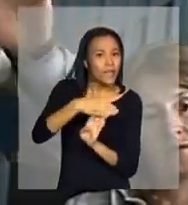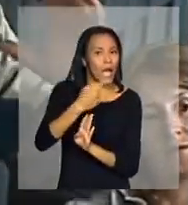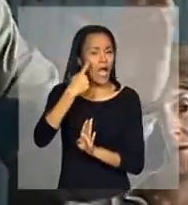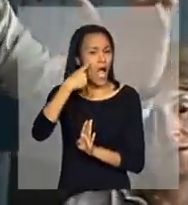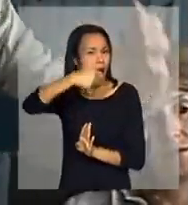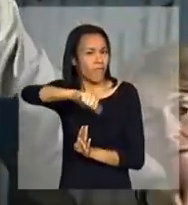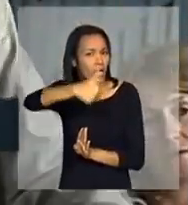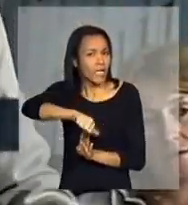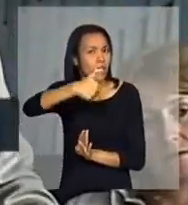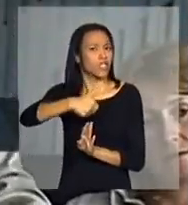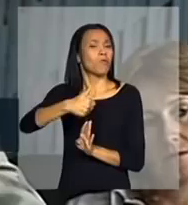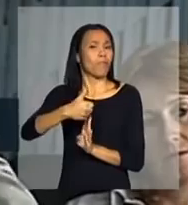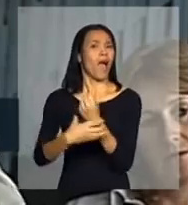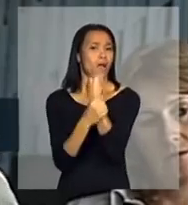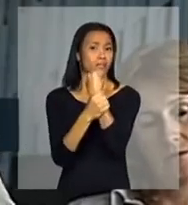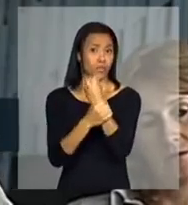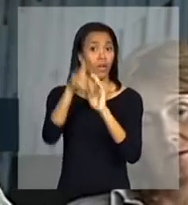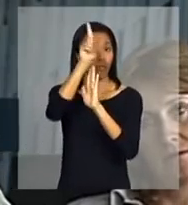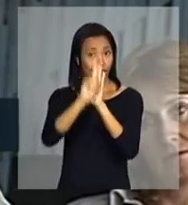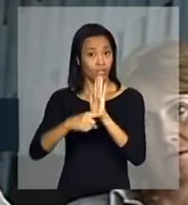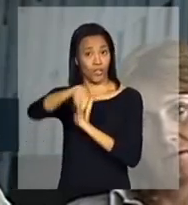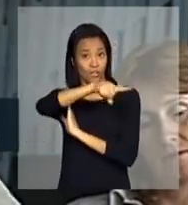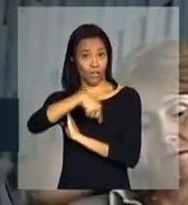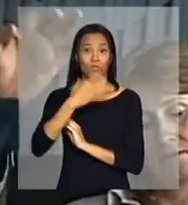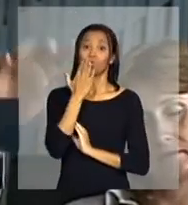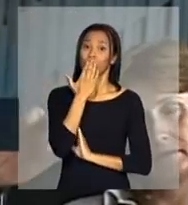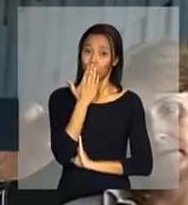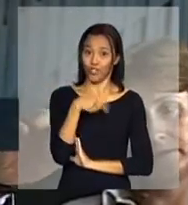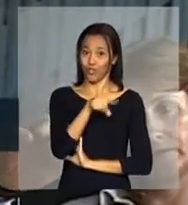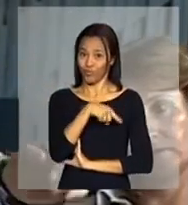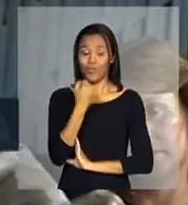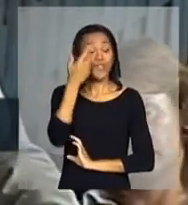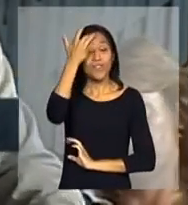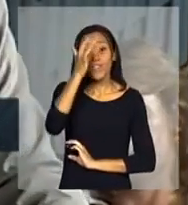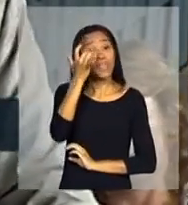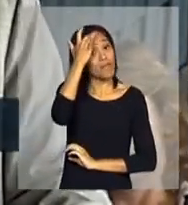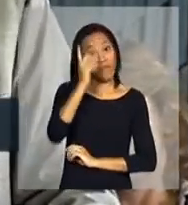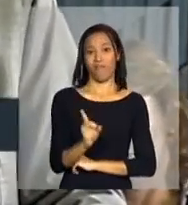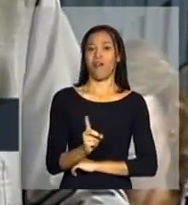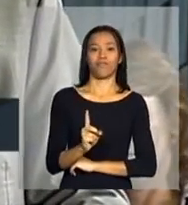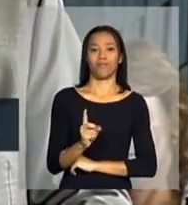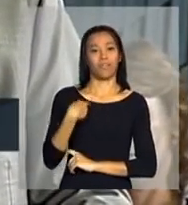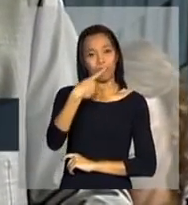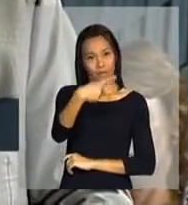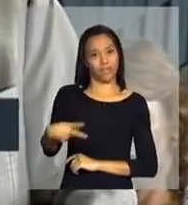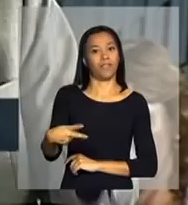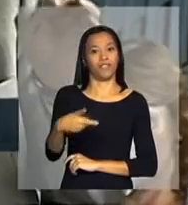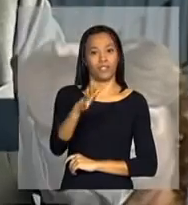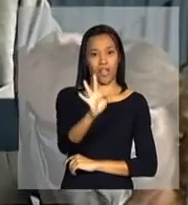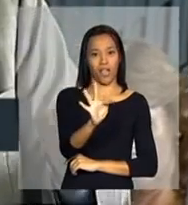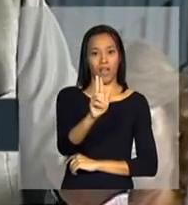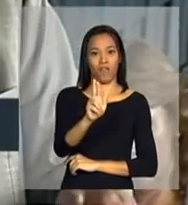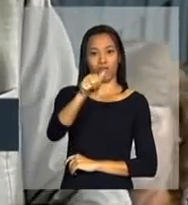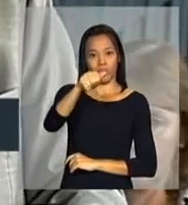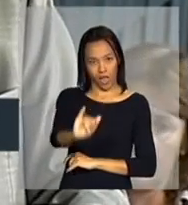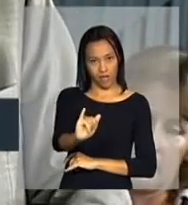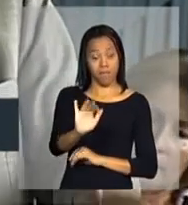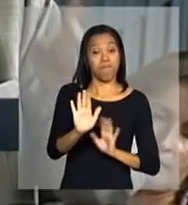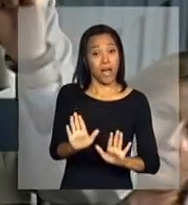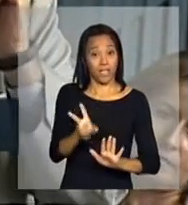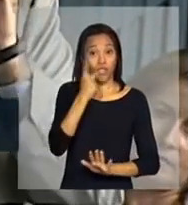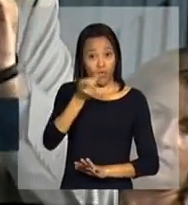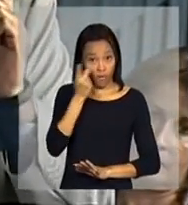na preservação dos direitos dos povos indígenas. Não é simples ser presidente da FUNAI. Mas eu lhe digo uma coisa,